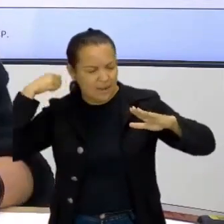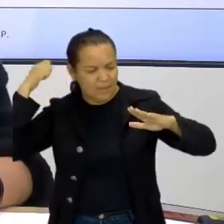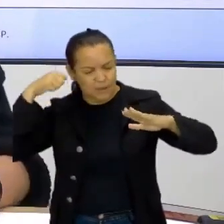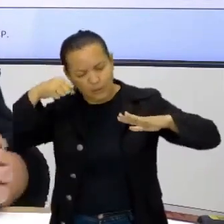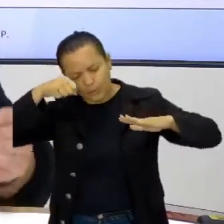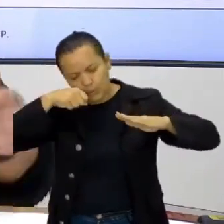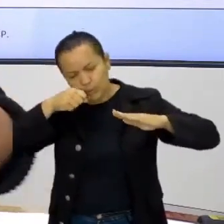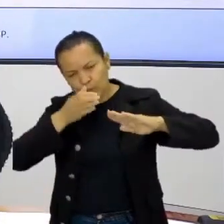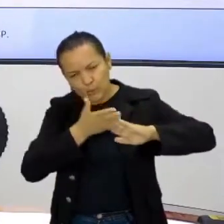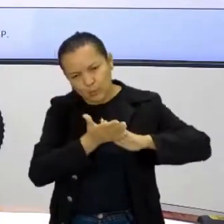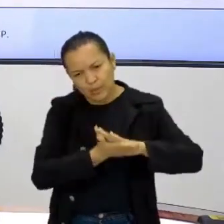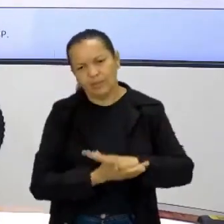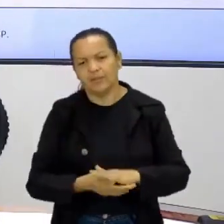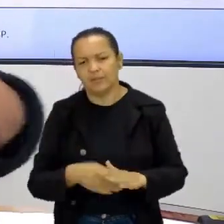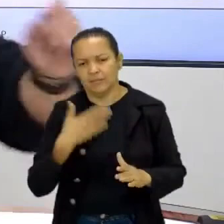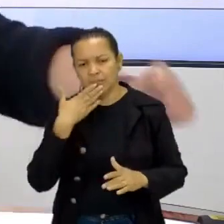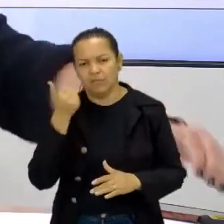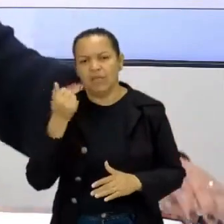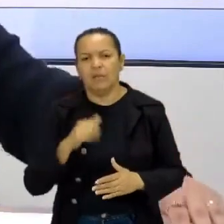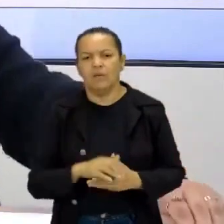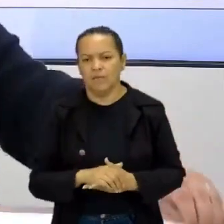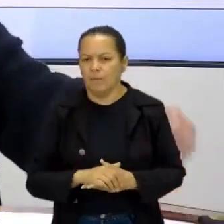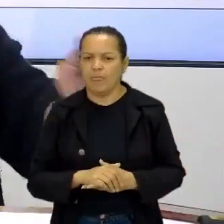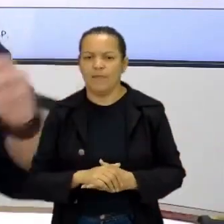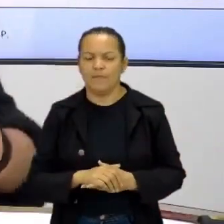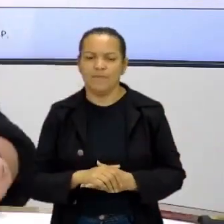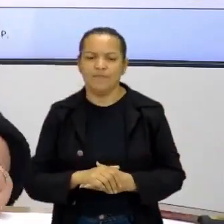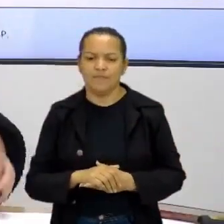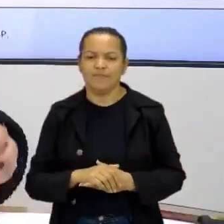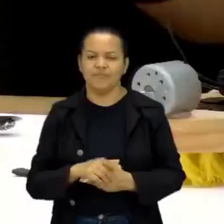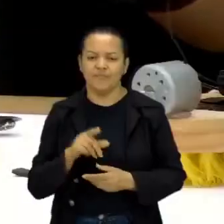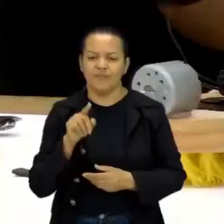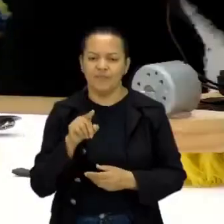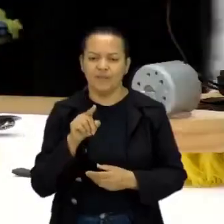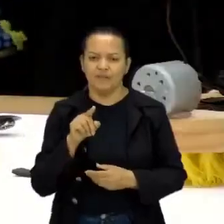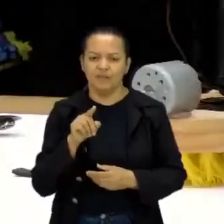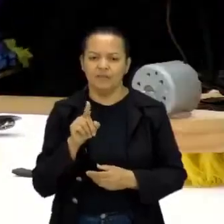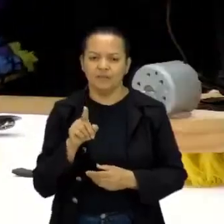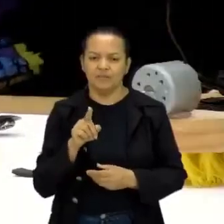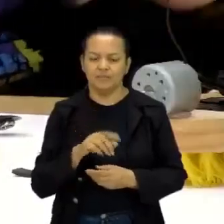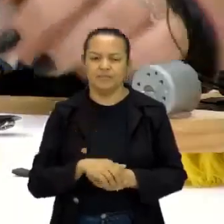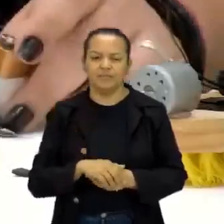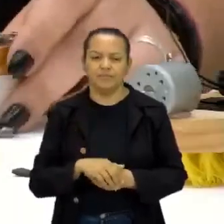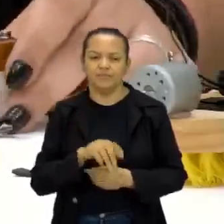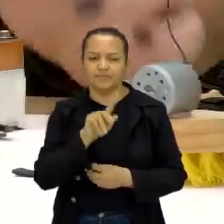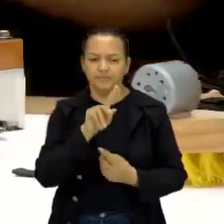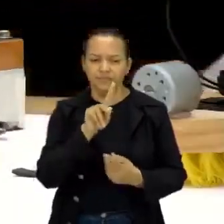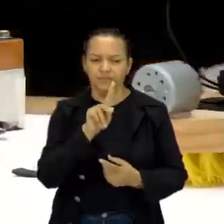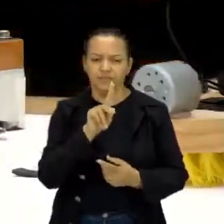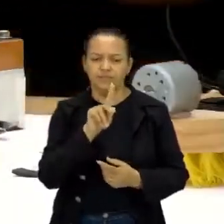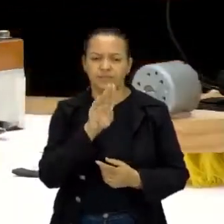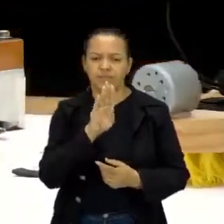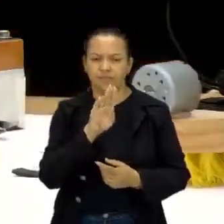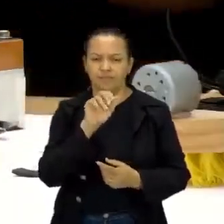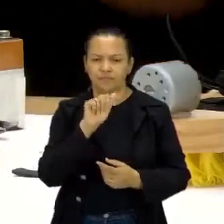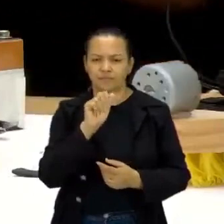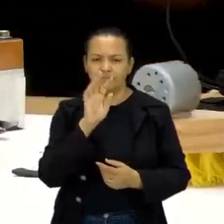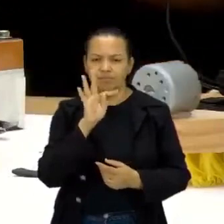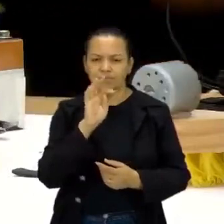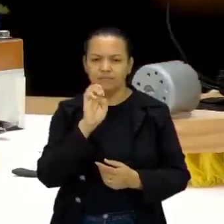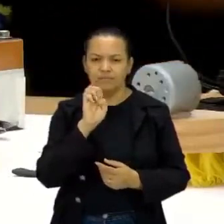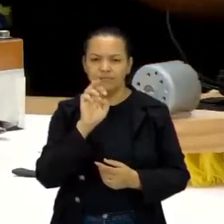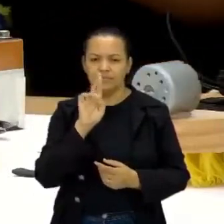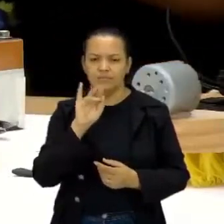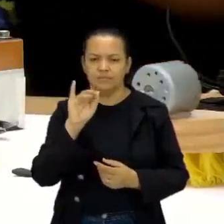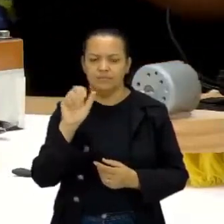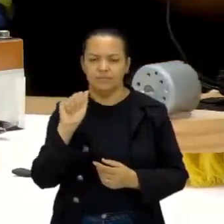funciona um pouquinho melhor. O que mais? O plug aqui, no caso da bateria, não dá pra colar o